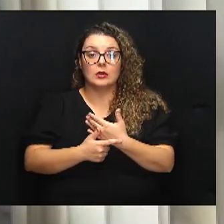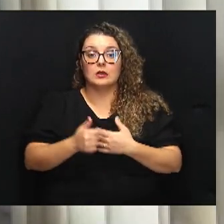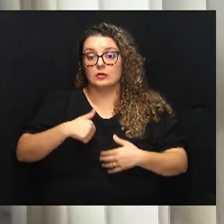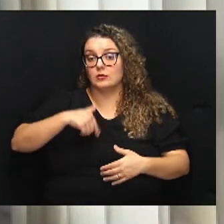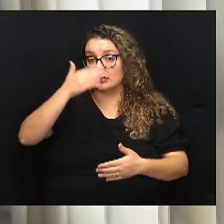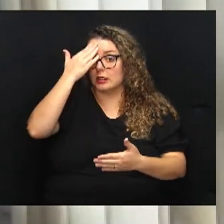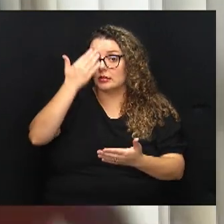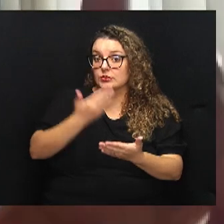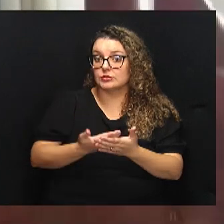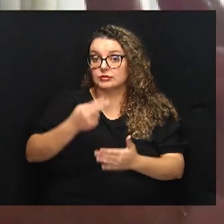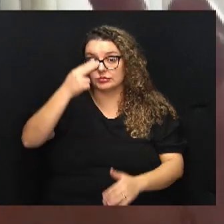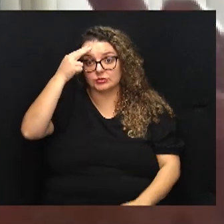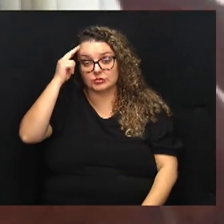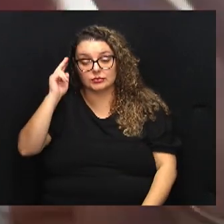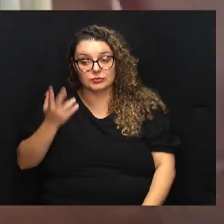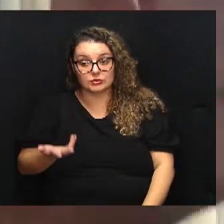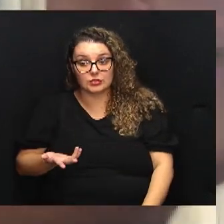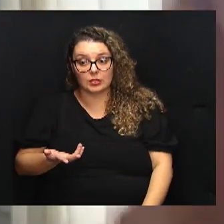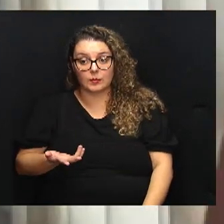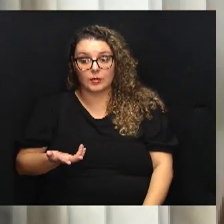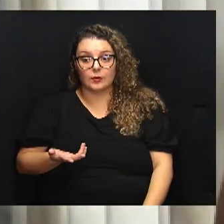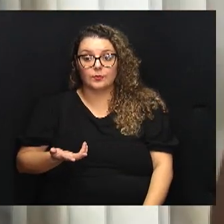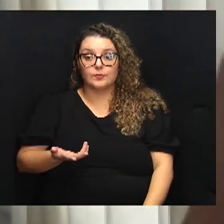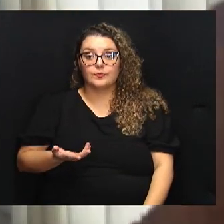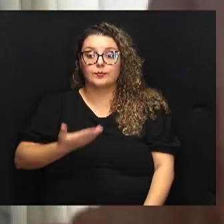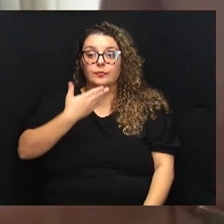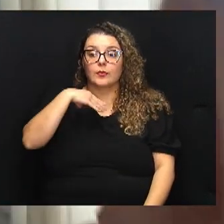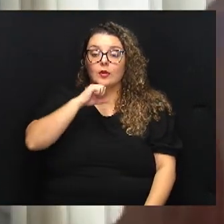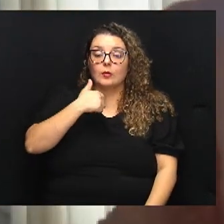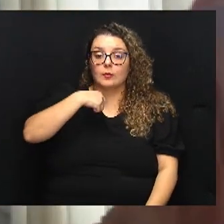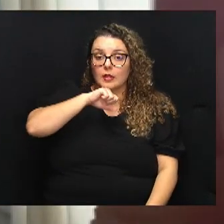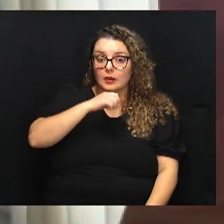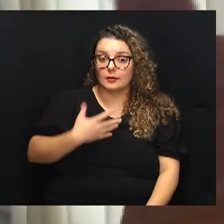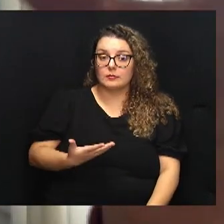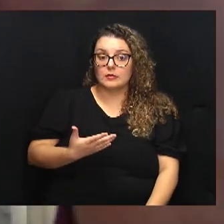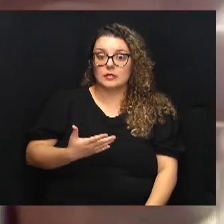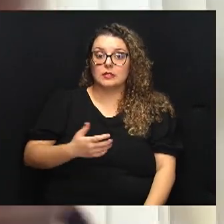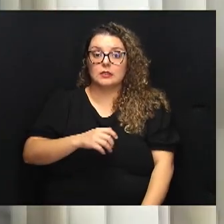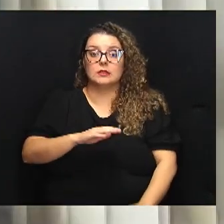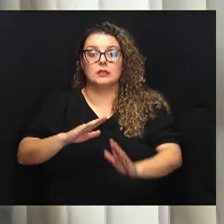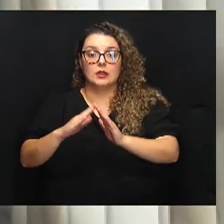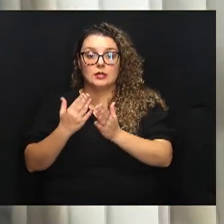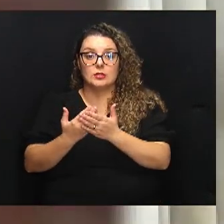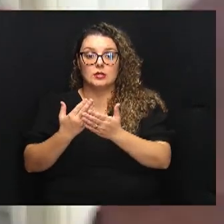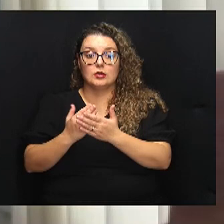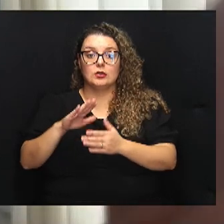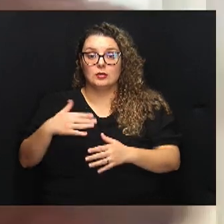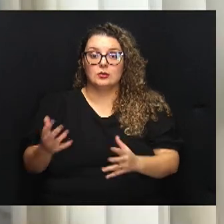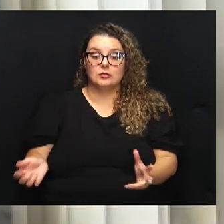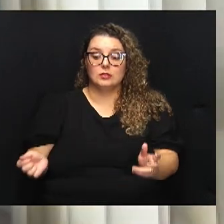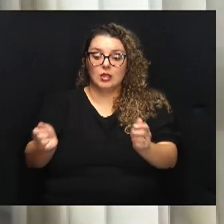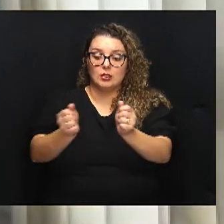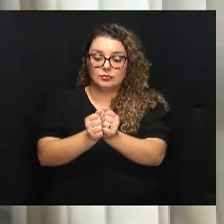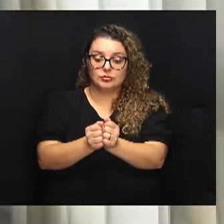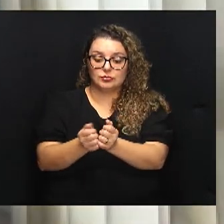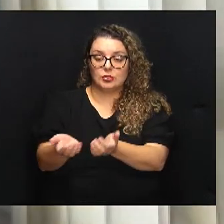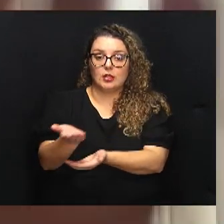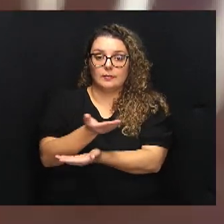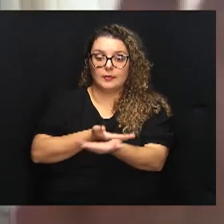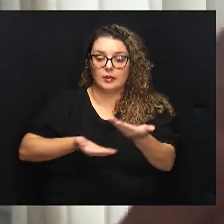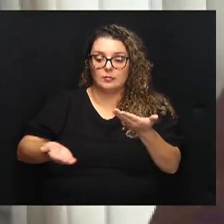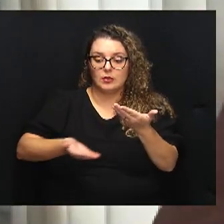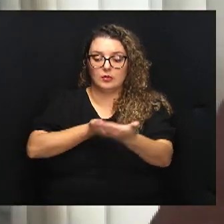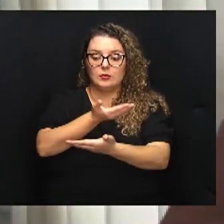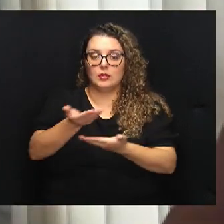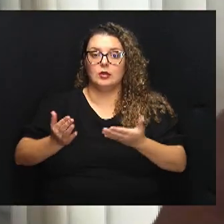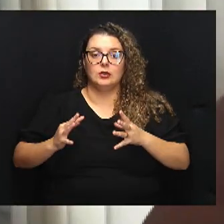né, Gabriel, de que os pais e a escola, quando eles têm essa congruência em termos de diálogo,